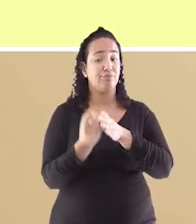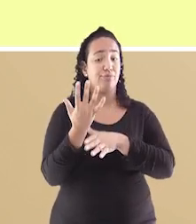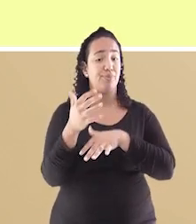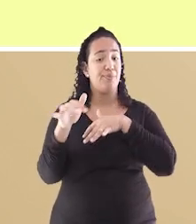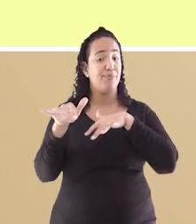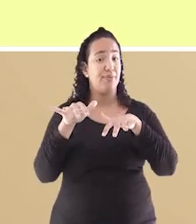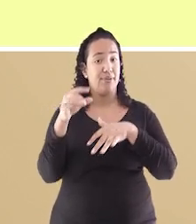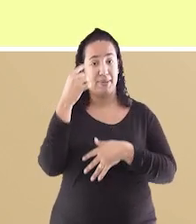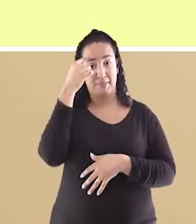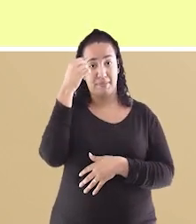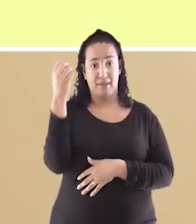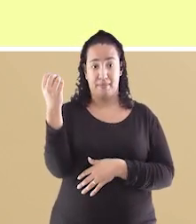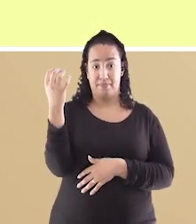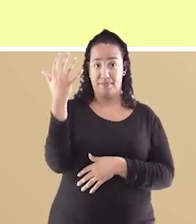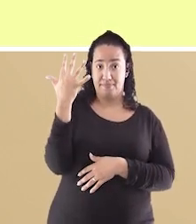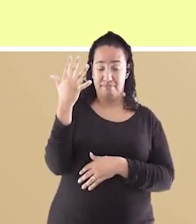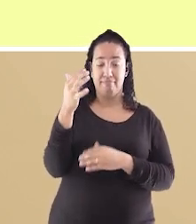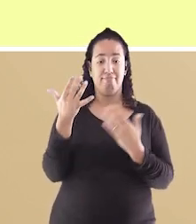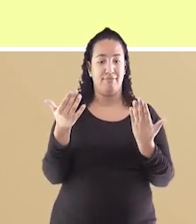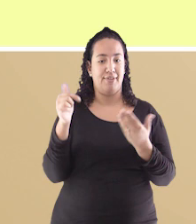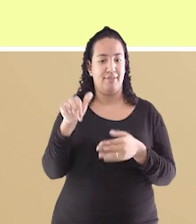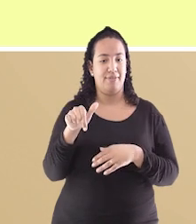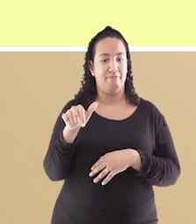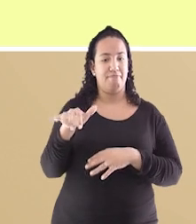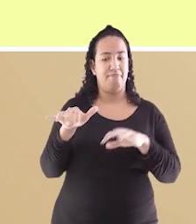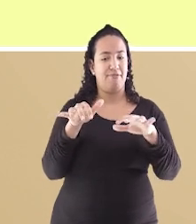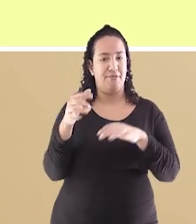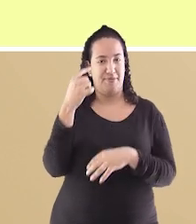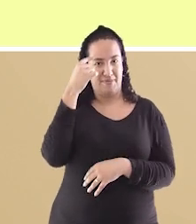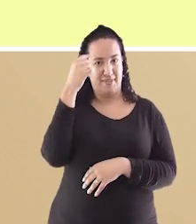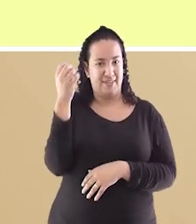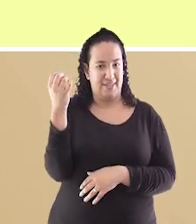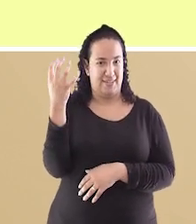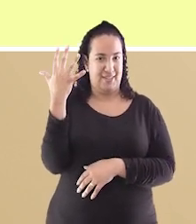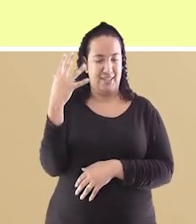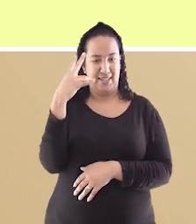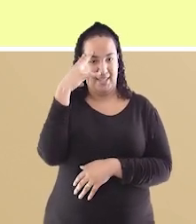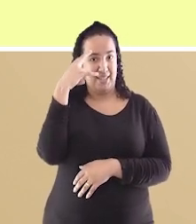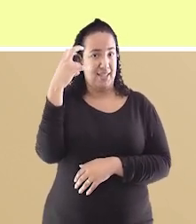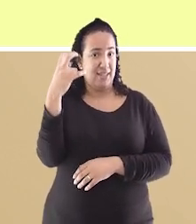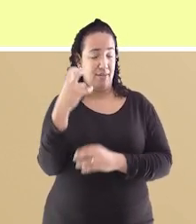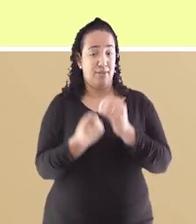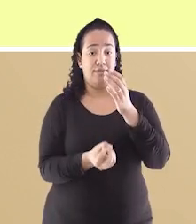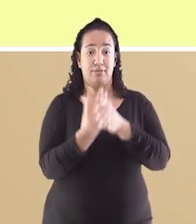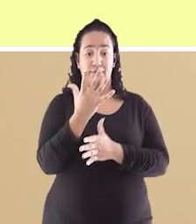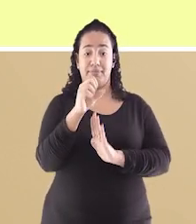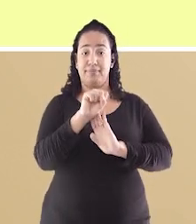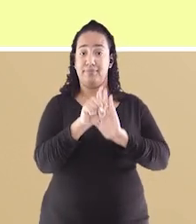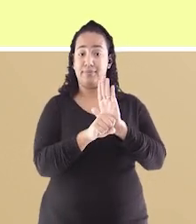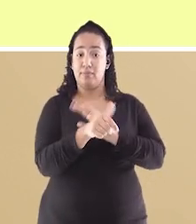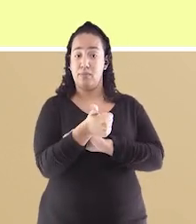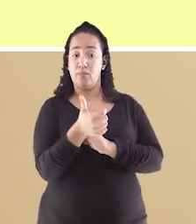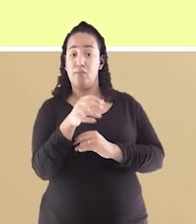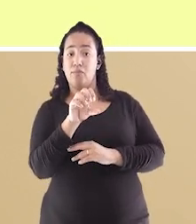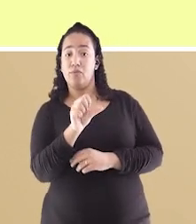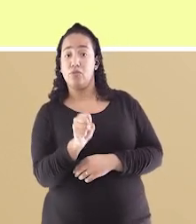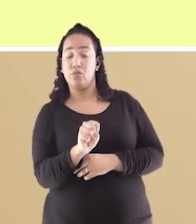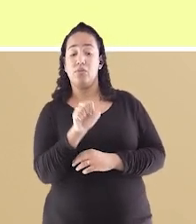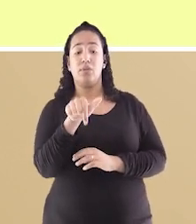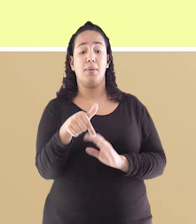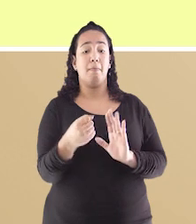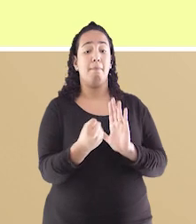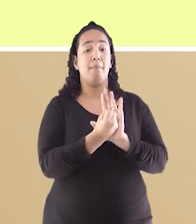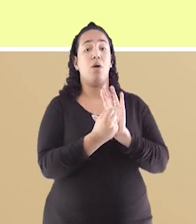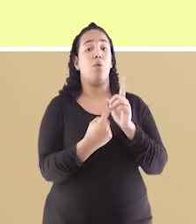Iluminismo. O Iluminismo foi um movimento intelectual que surgiu na Europa no século XVIII e foi marcado por expressar críticas